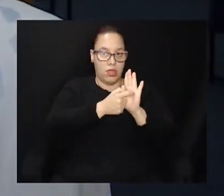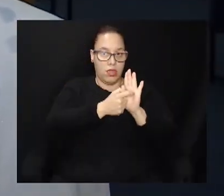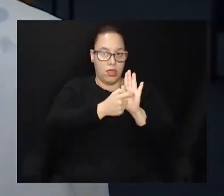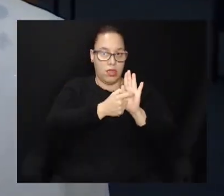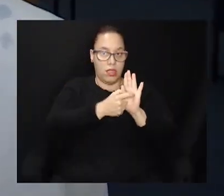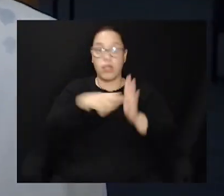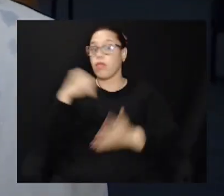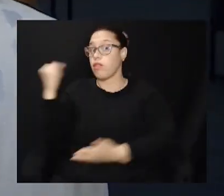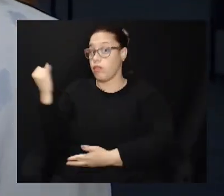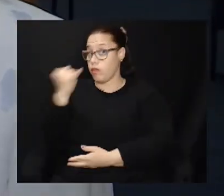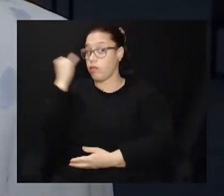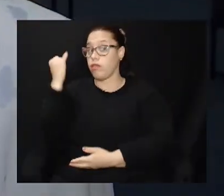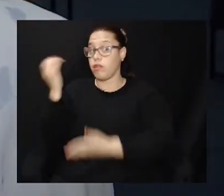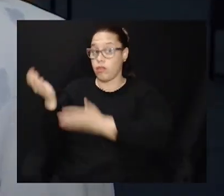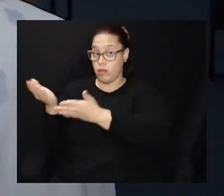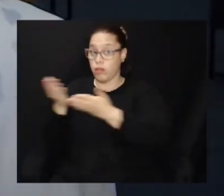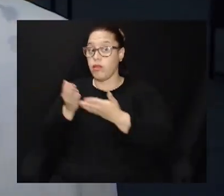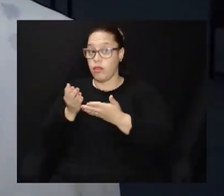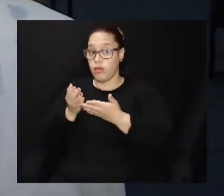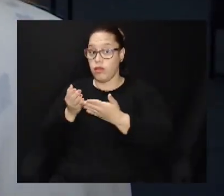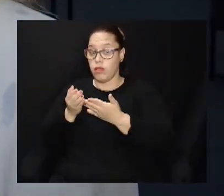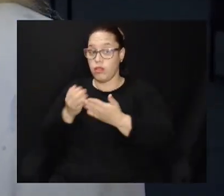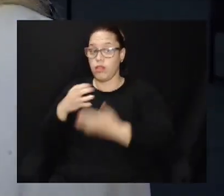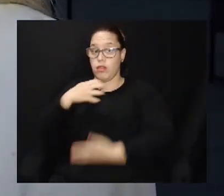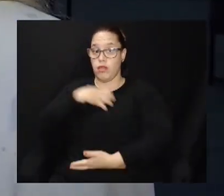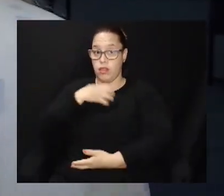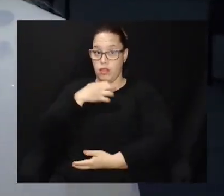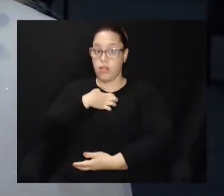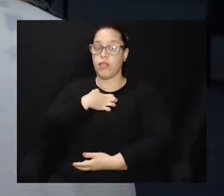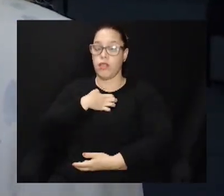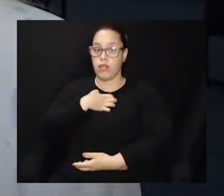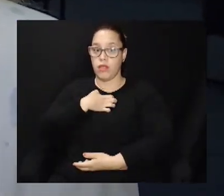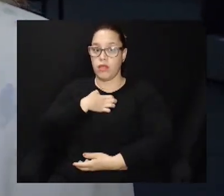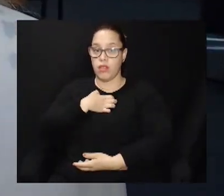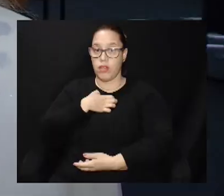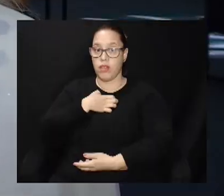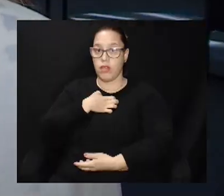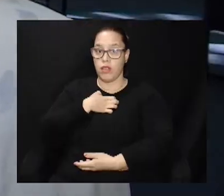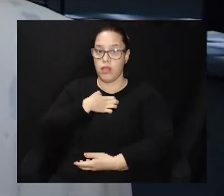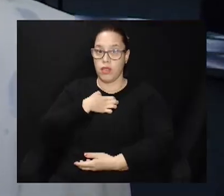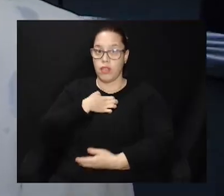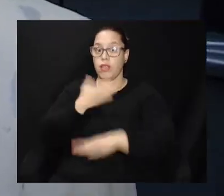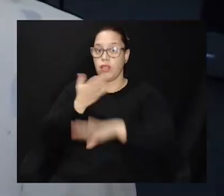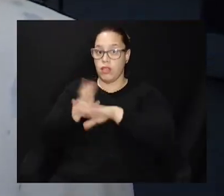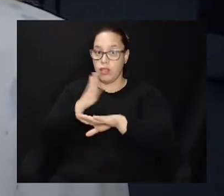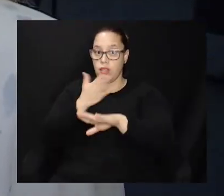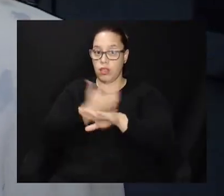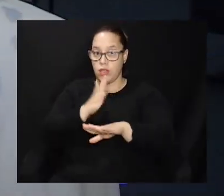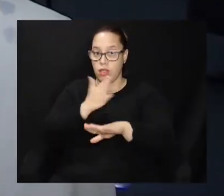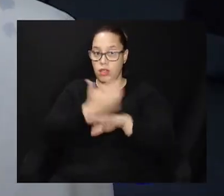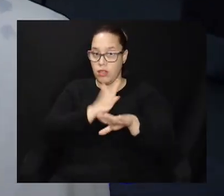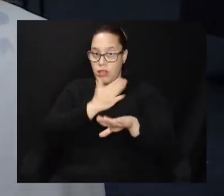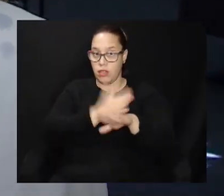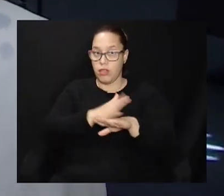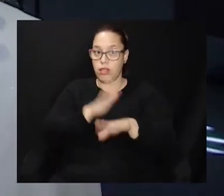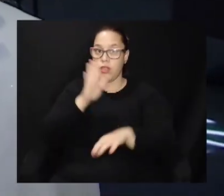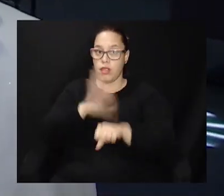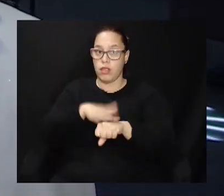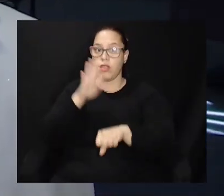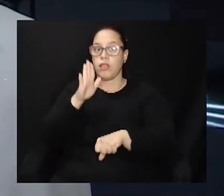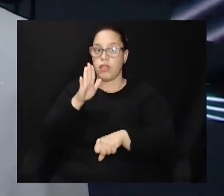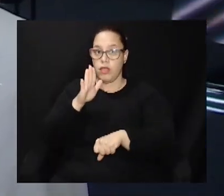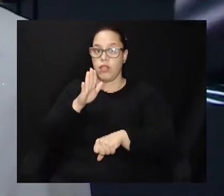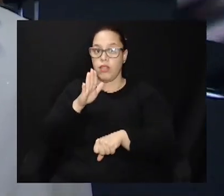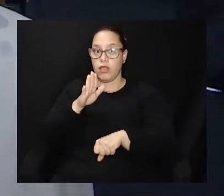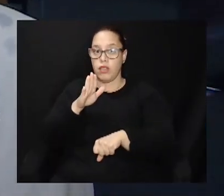gente trazer essa sensibilização de treinar, de capacitar cada vez mais o